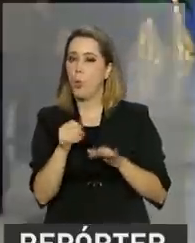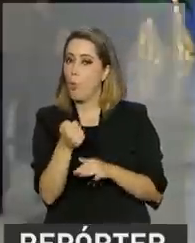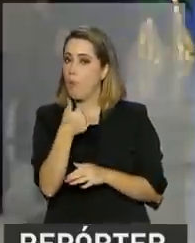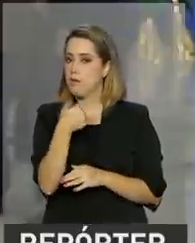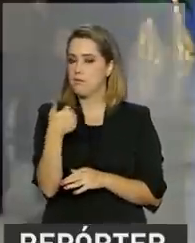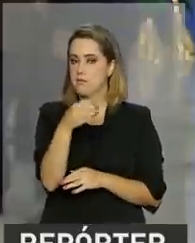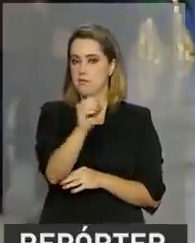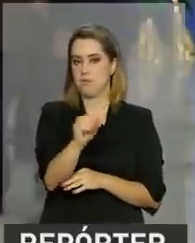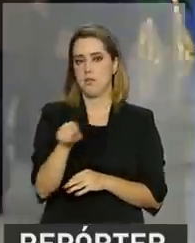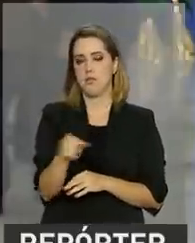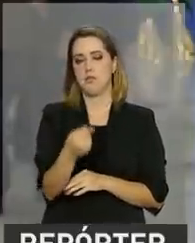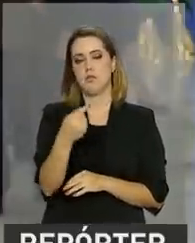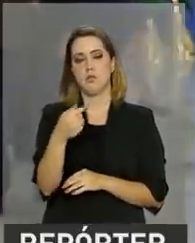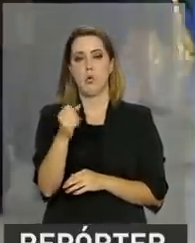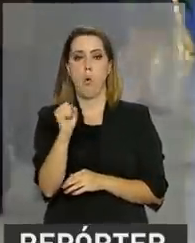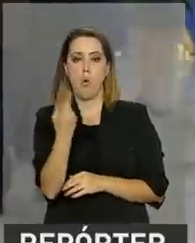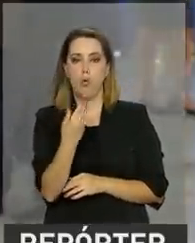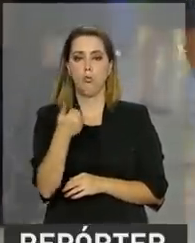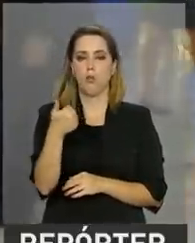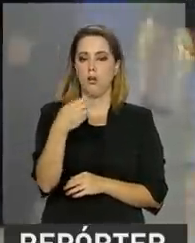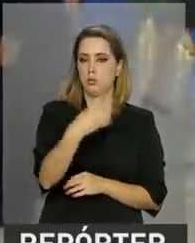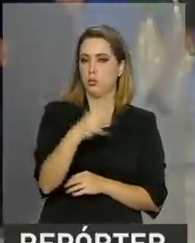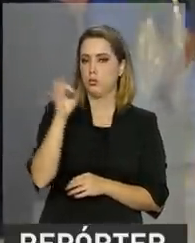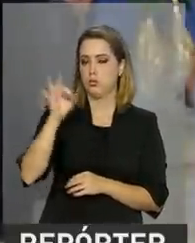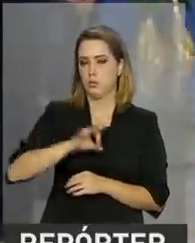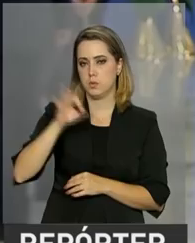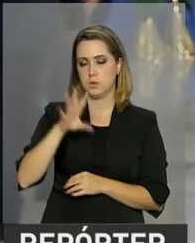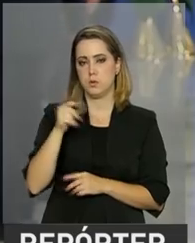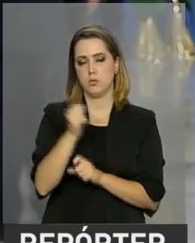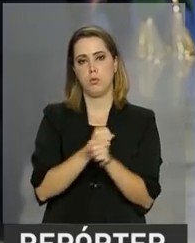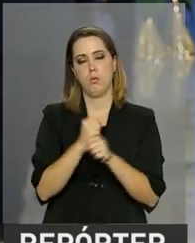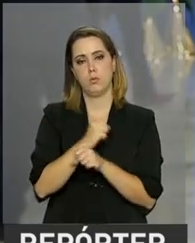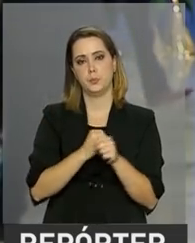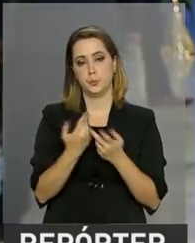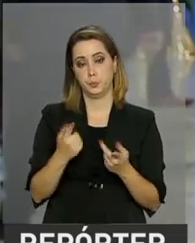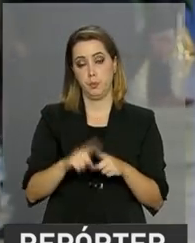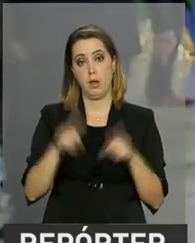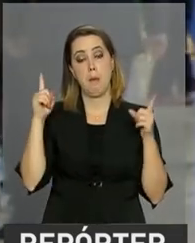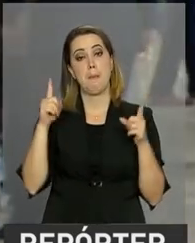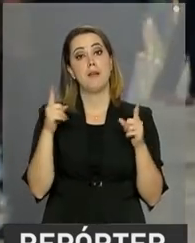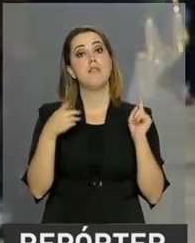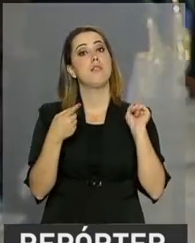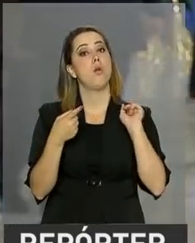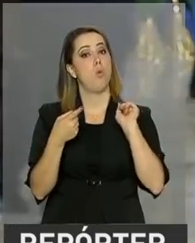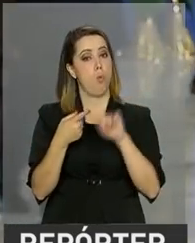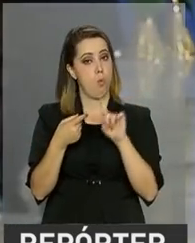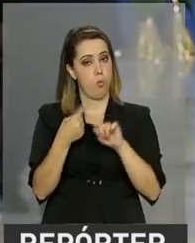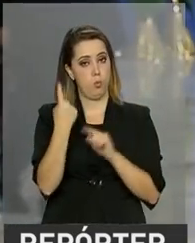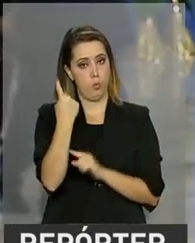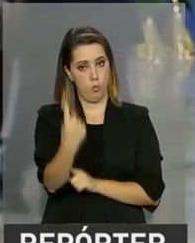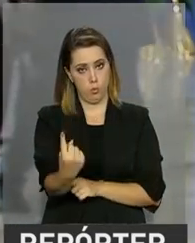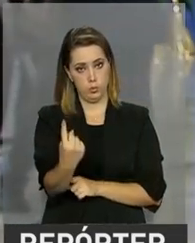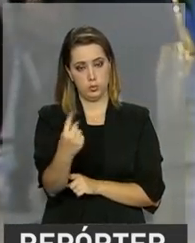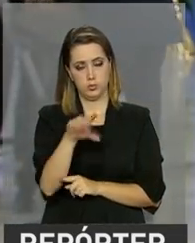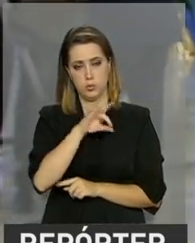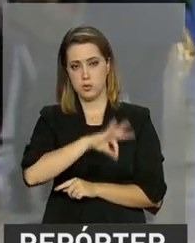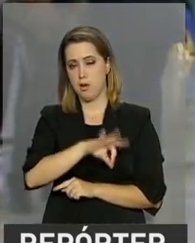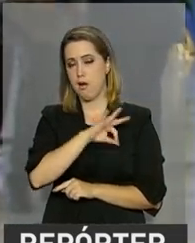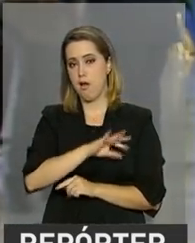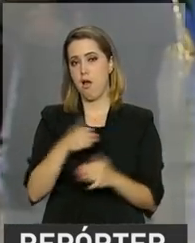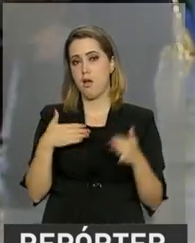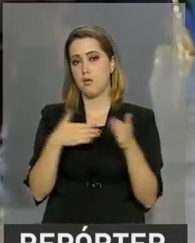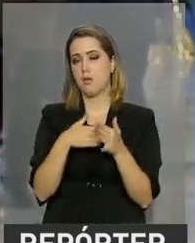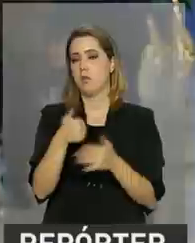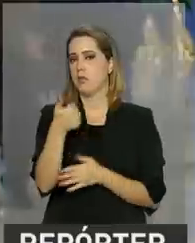10 a 14% ao ano. Já a faixa de renda 1 é aquela em que a renda familiar por mês bruta pode ser de